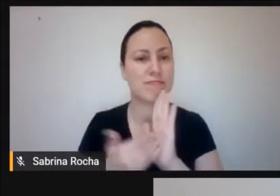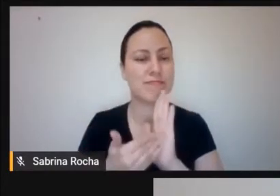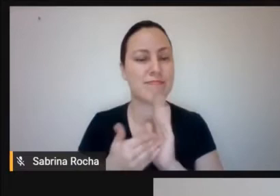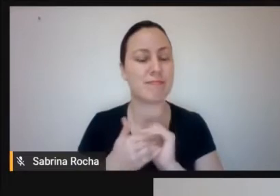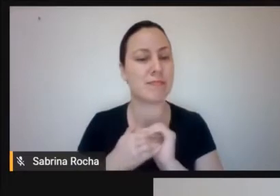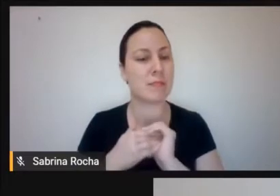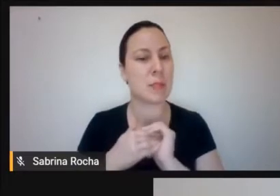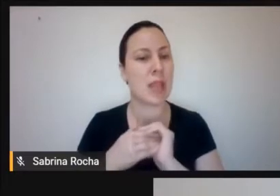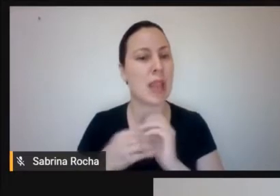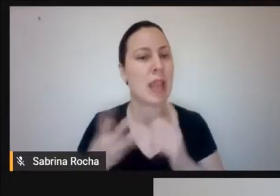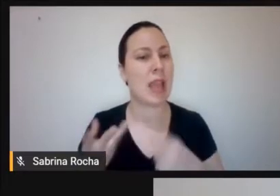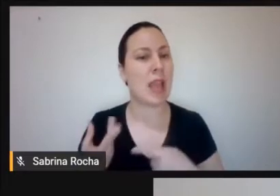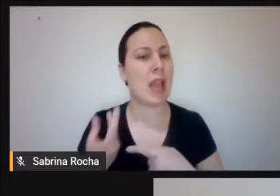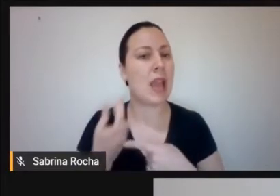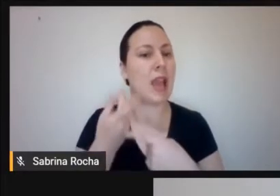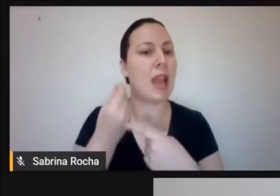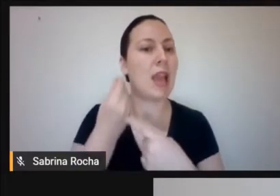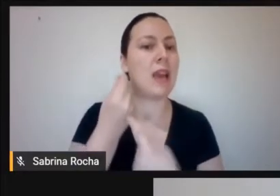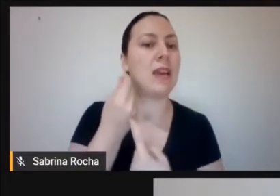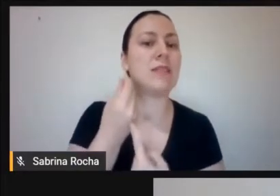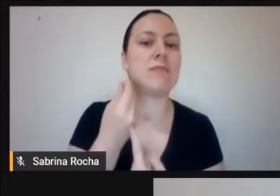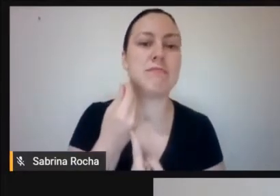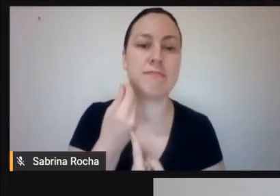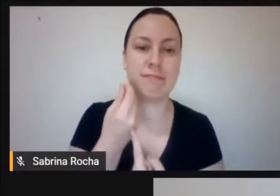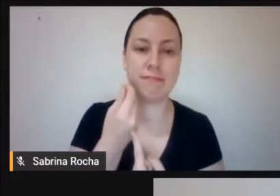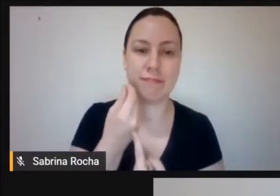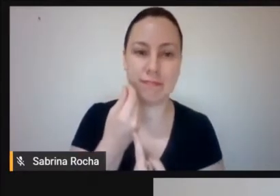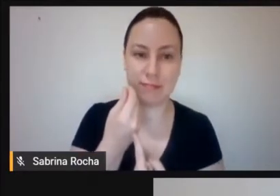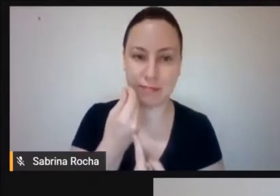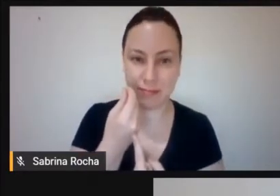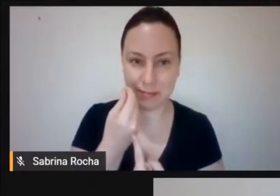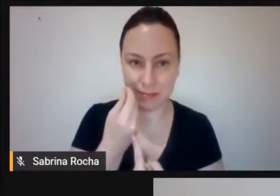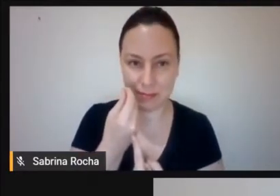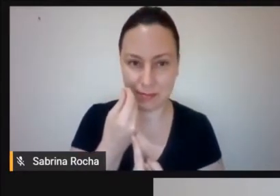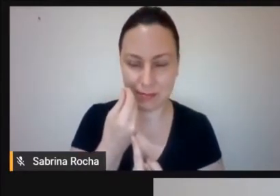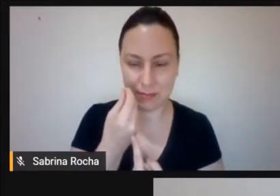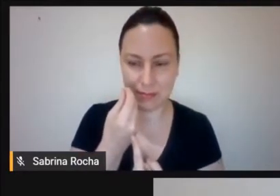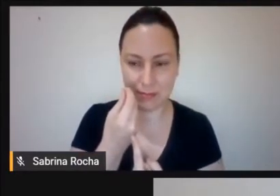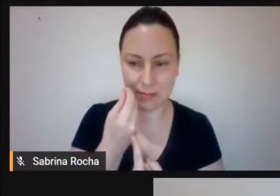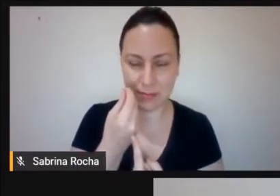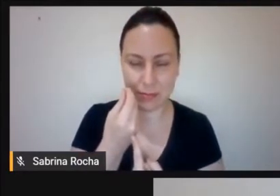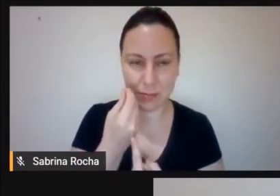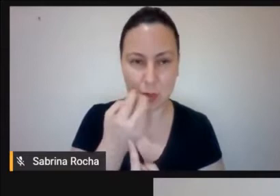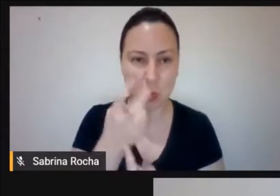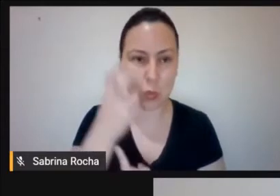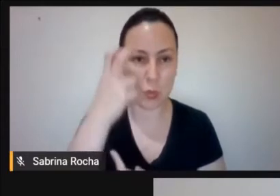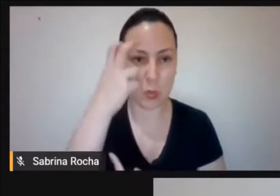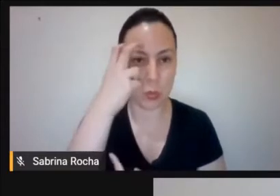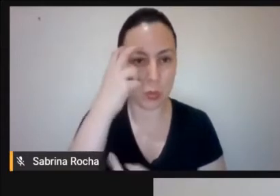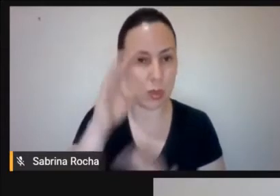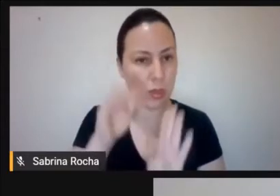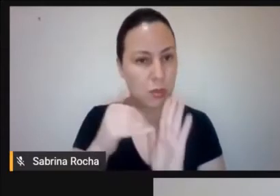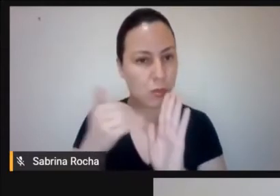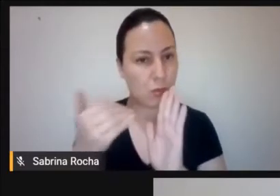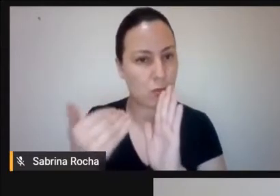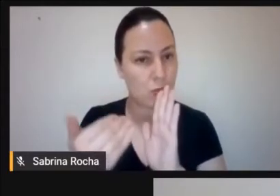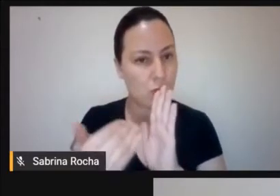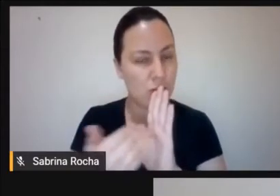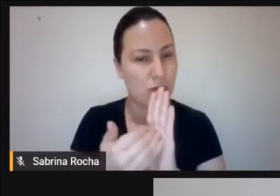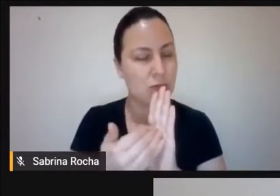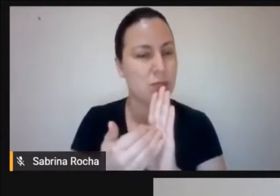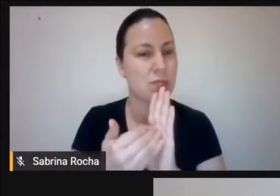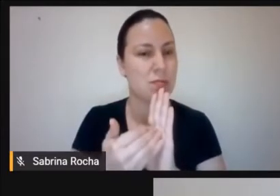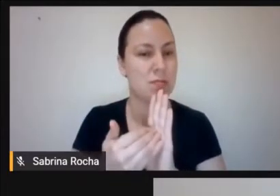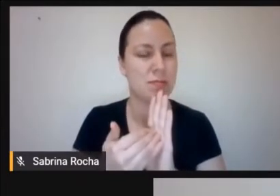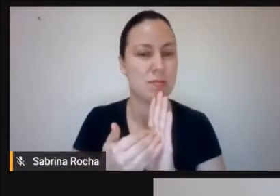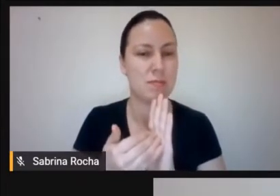arte, ela está presente em tudo. Em todas as culturas, ela não é privilégio de classe nem